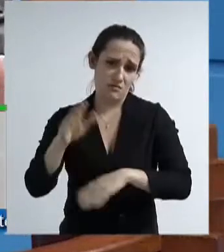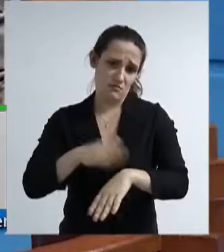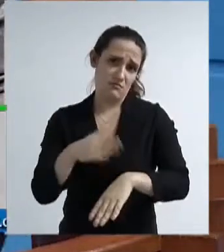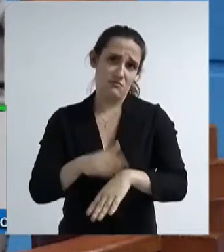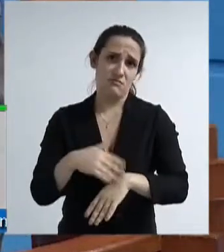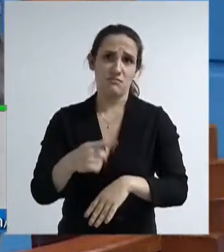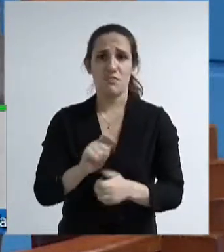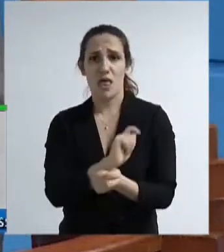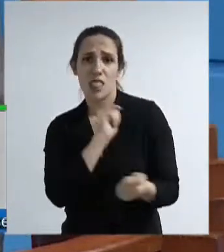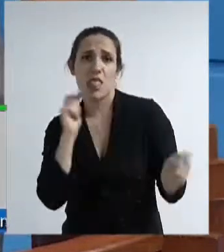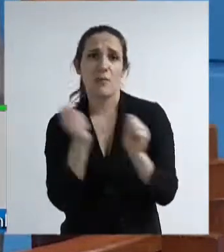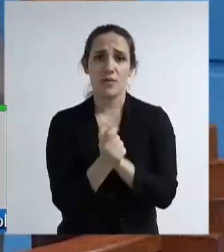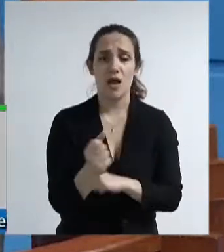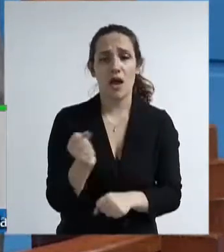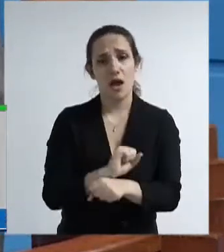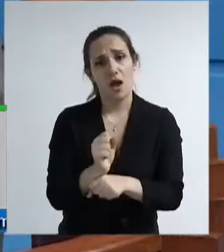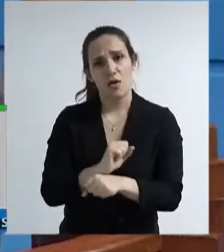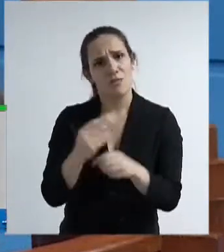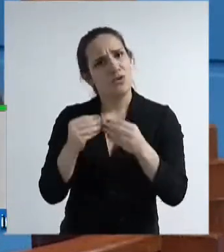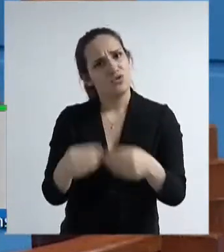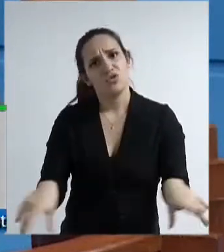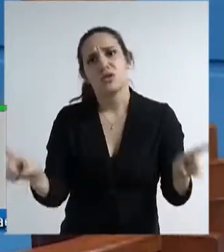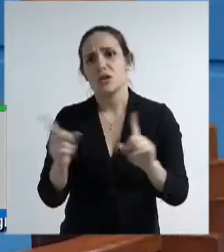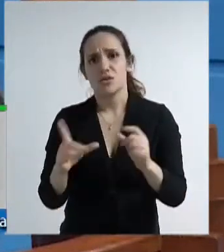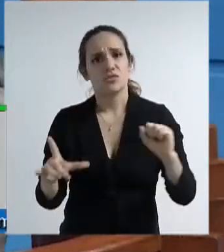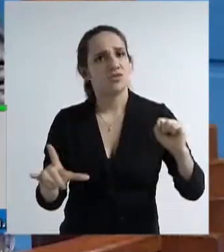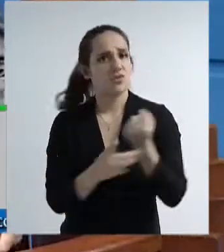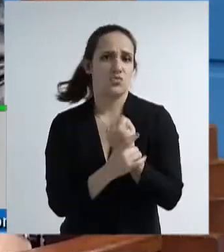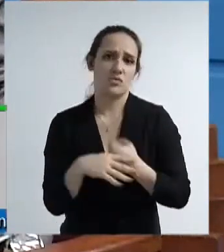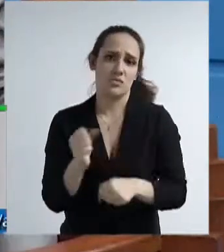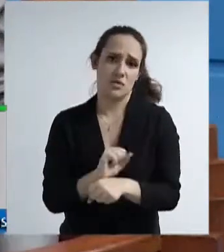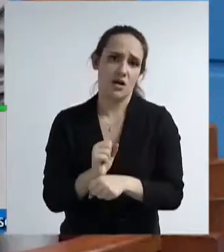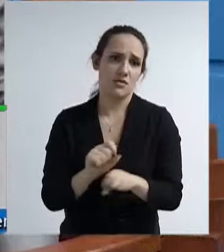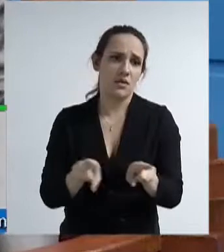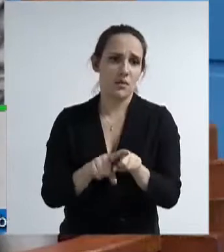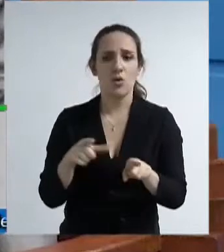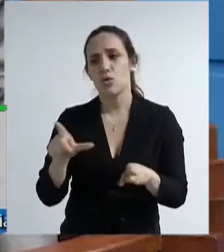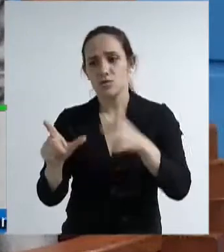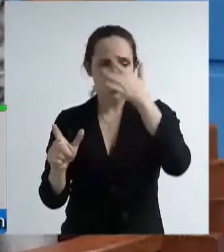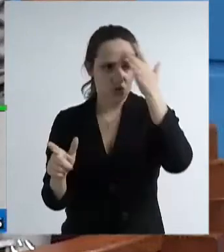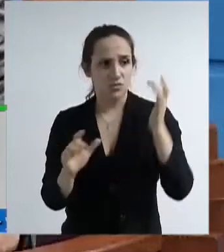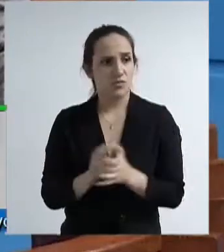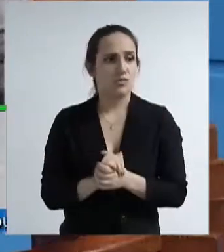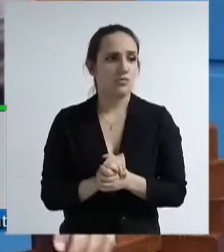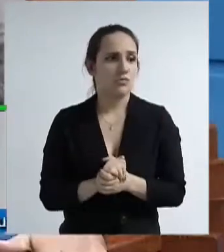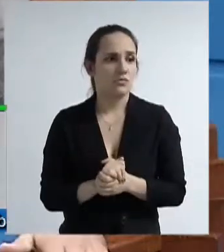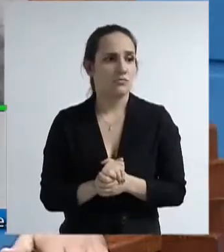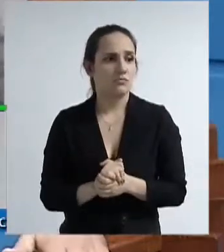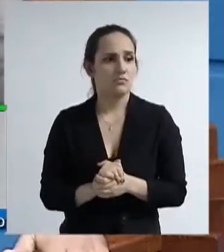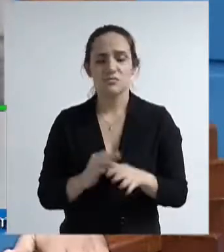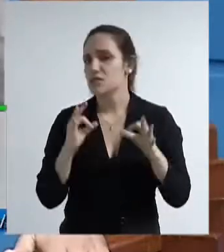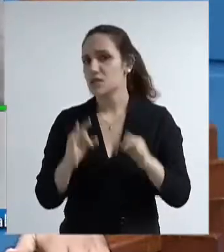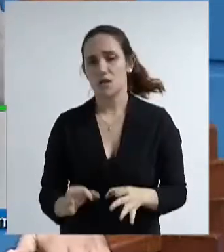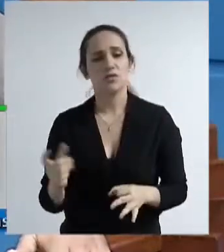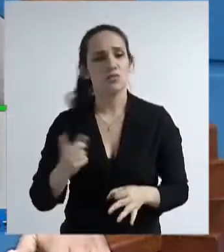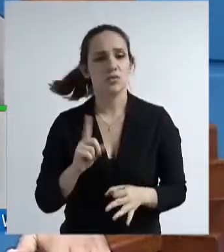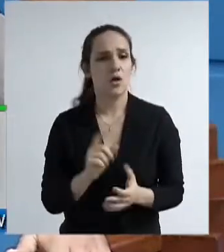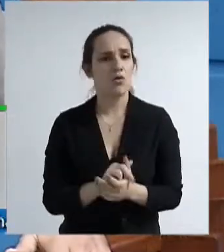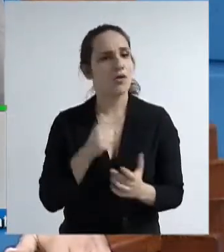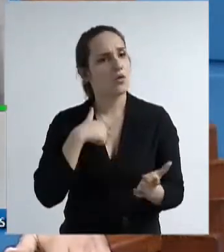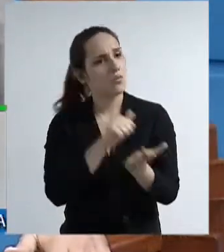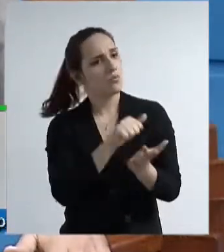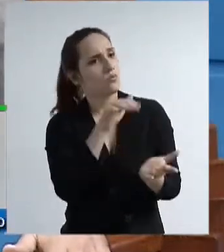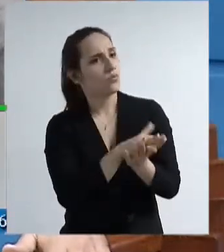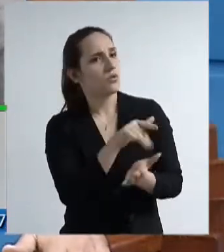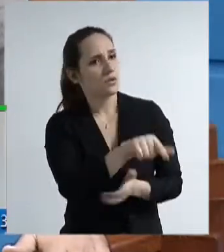devidas adaptações, sem que comprometa a sua segurança e dos demais usuários. Não é justo punirmos o condutor que